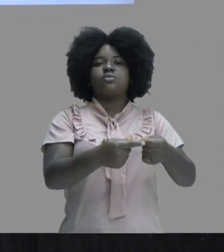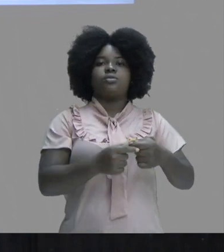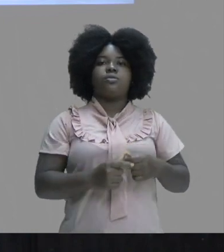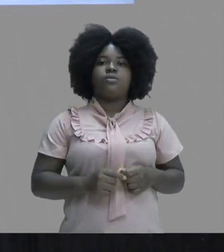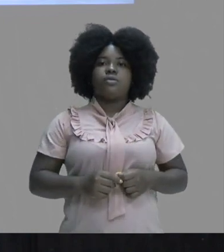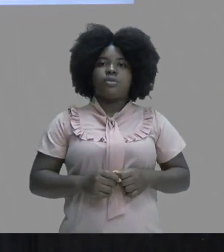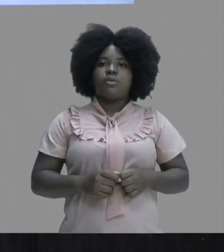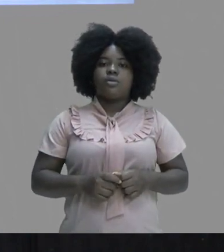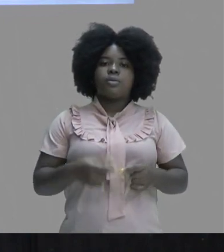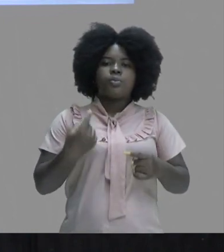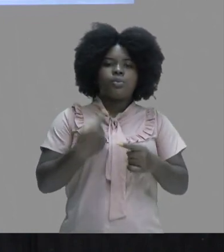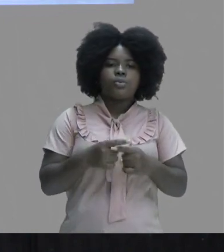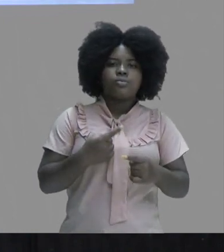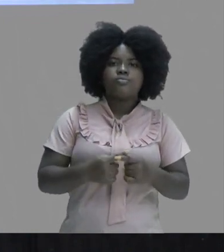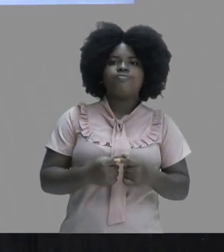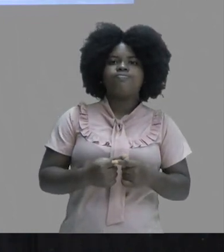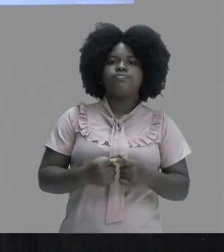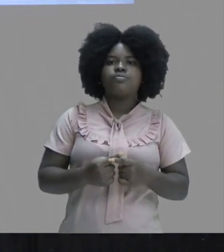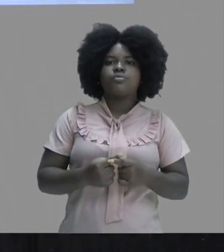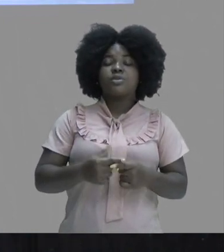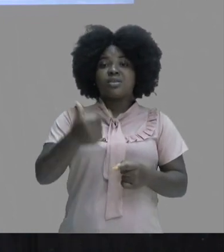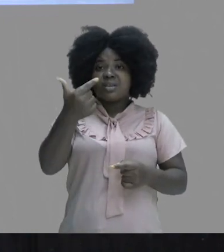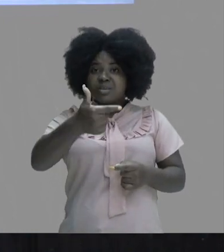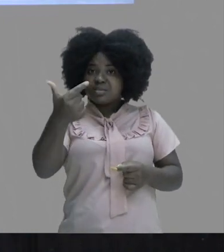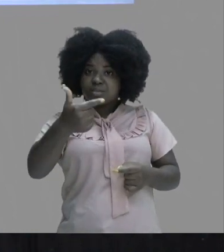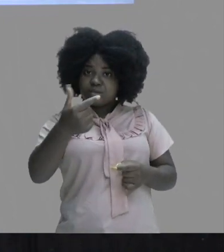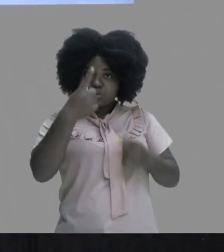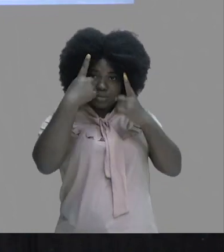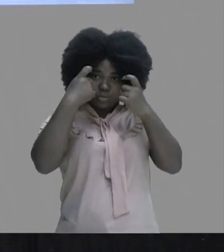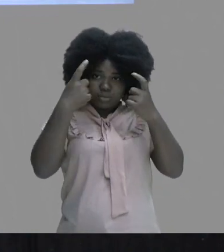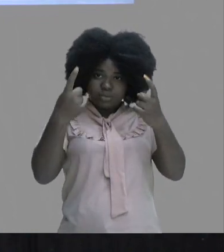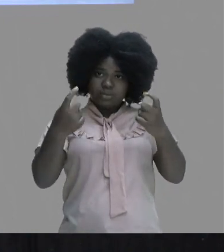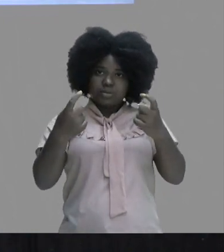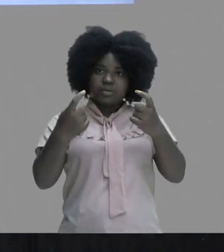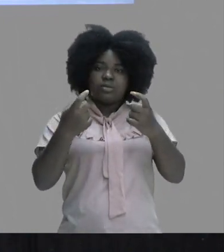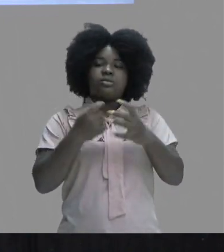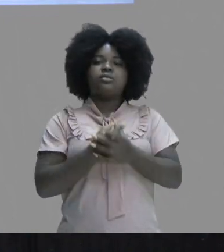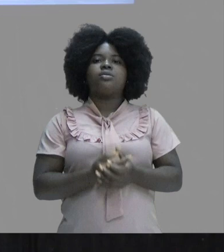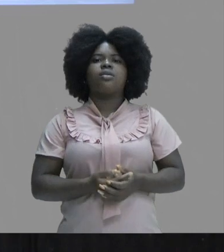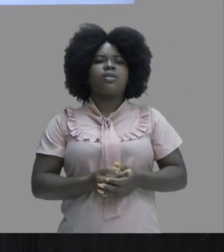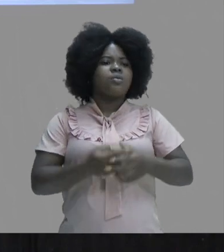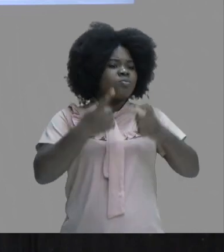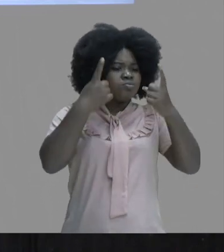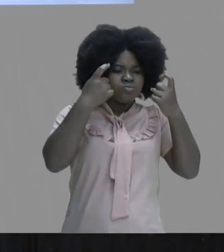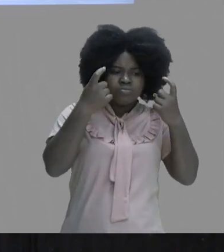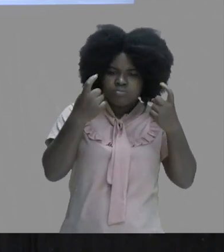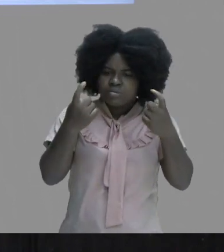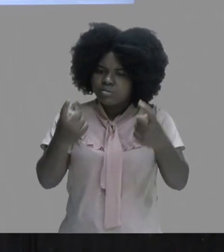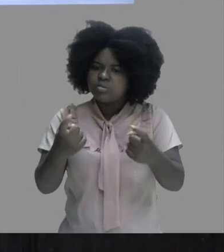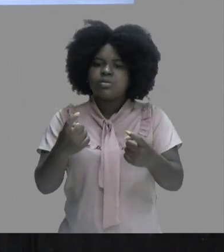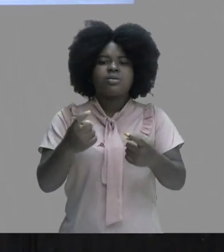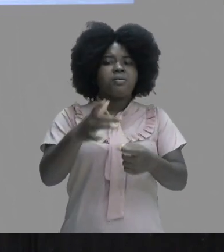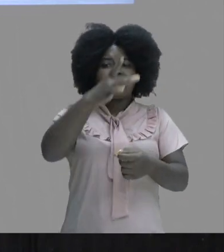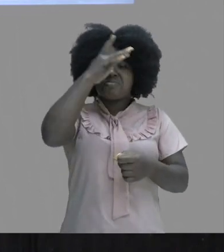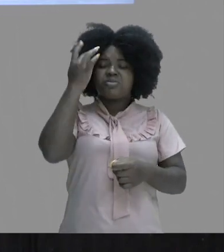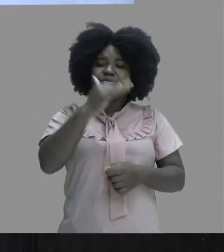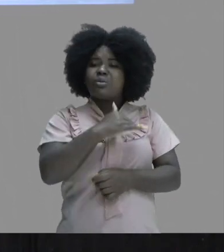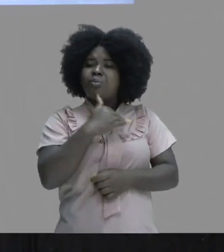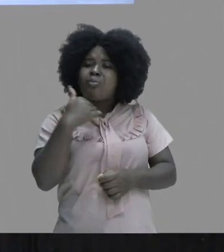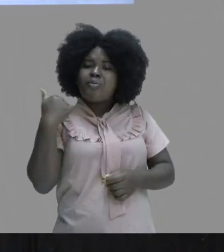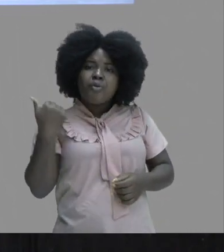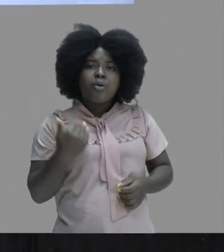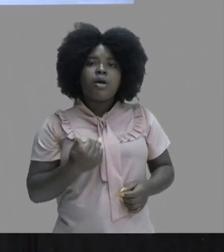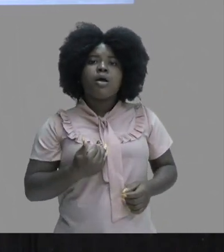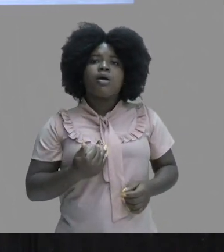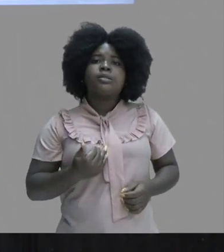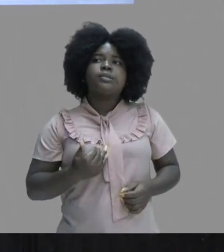houve muita matança, muitos absurdos em termos humanitários, genocídio de grande parte ali da